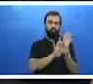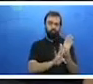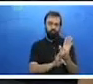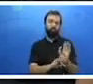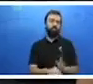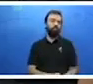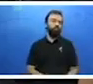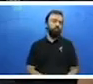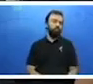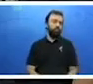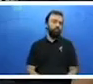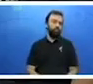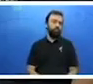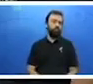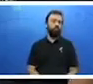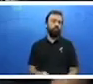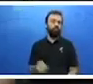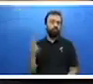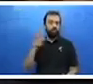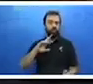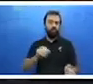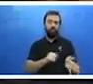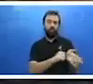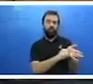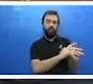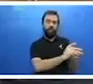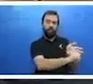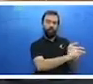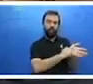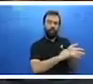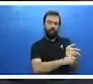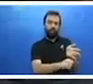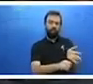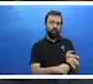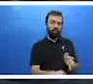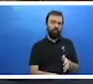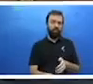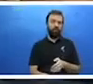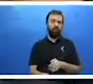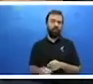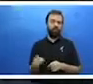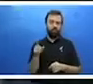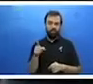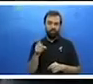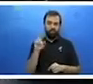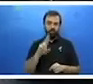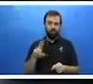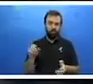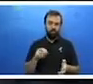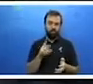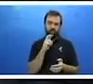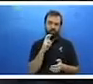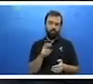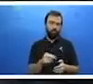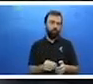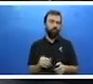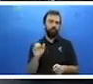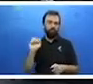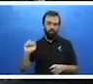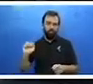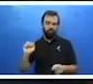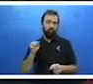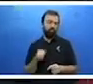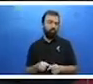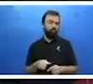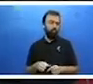texto. As partes grifadas, vocês já conseguem responder as perguntas. Olha lá, letra A. O